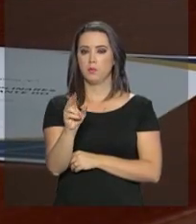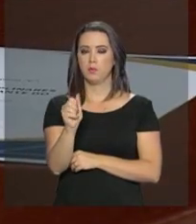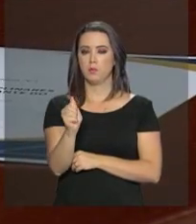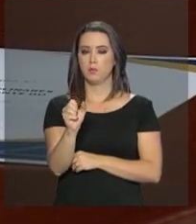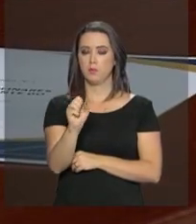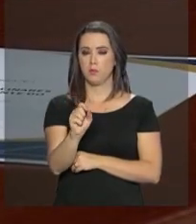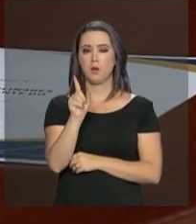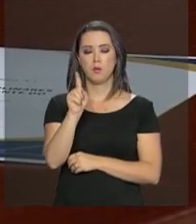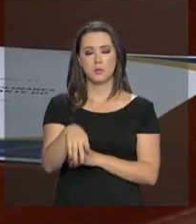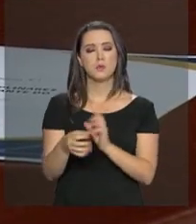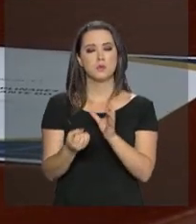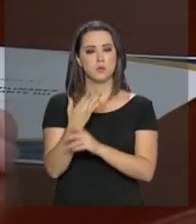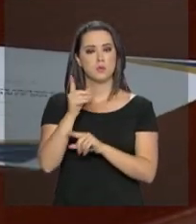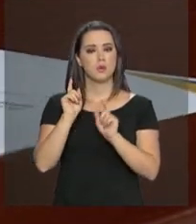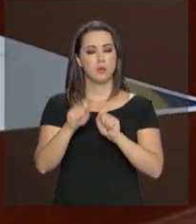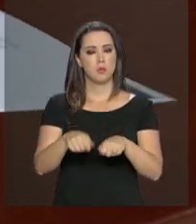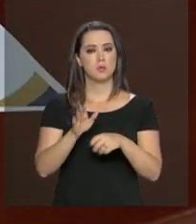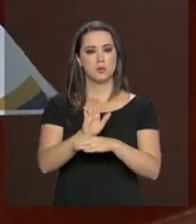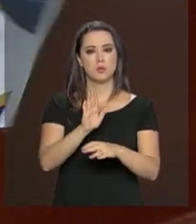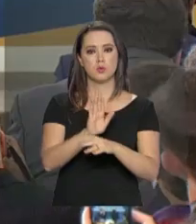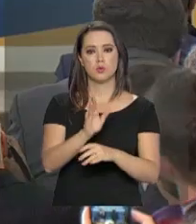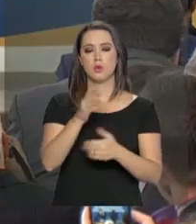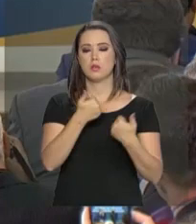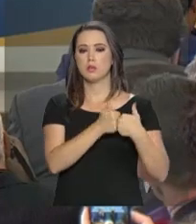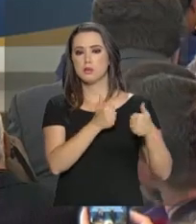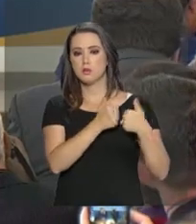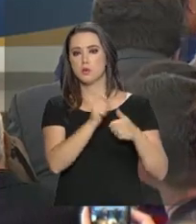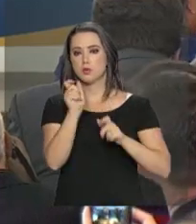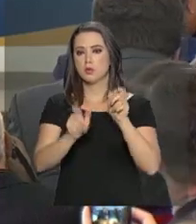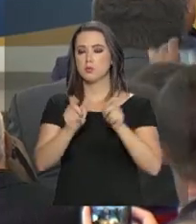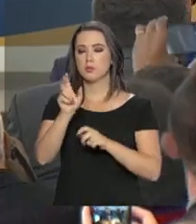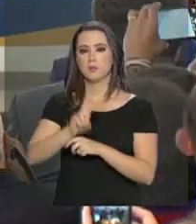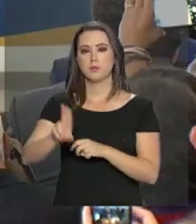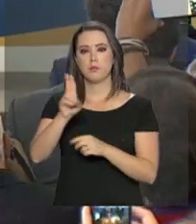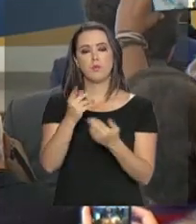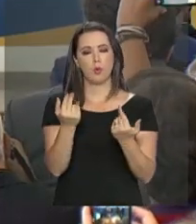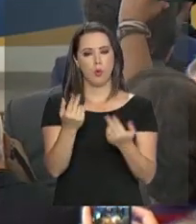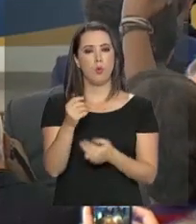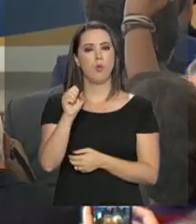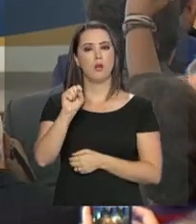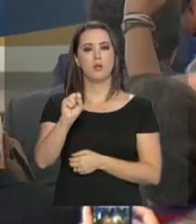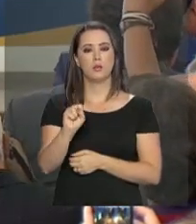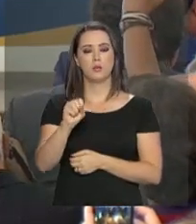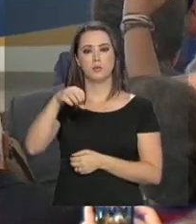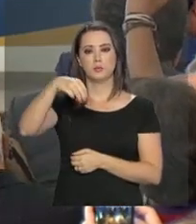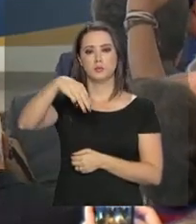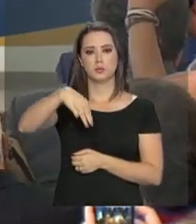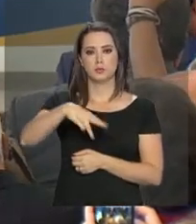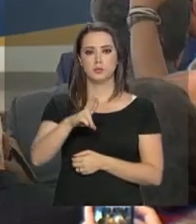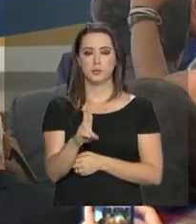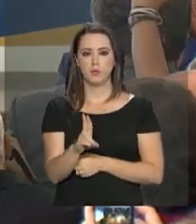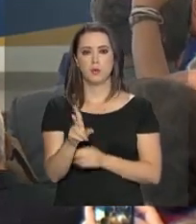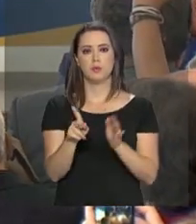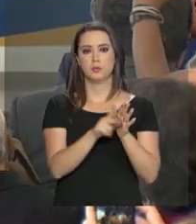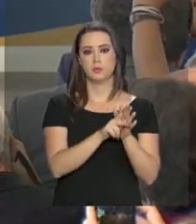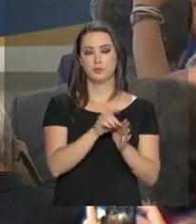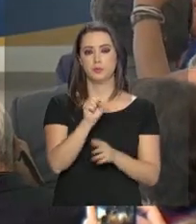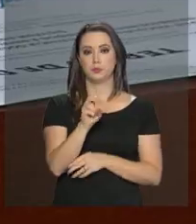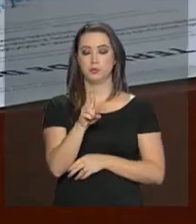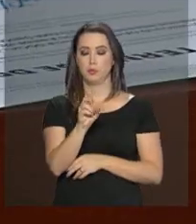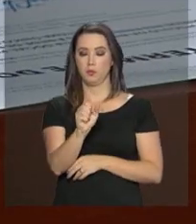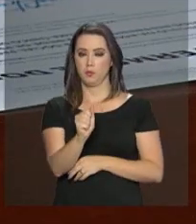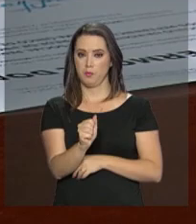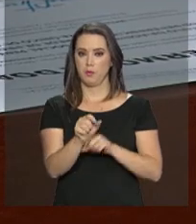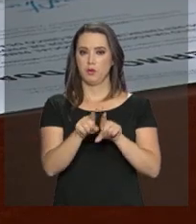da rede de assistência social a idéia é que o serviço funcione como o samu no sistema único de saúde o mob suas